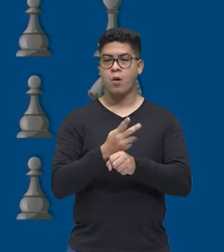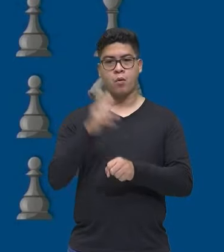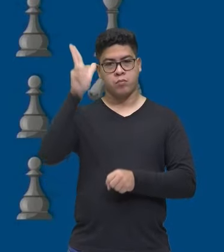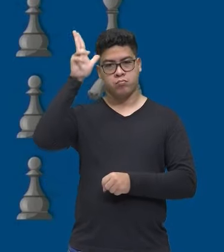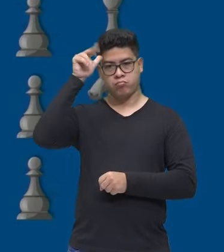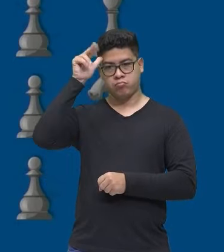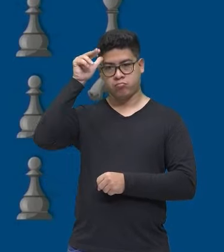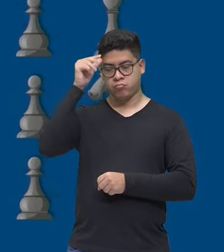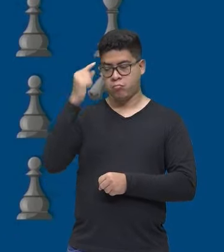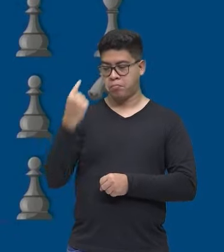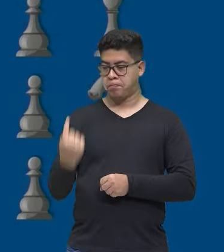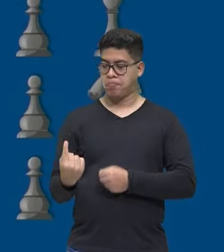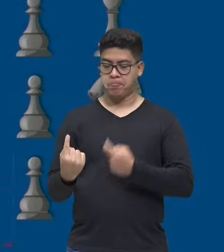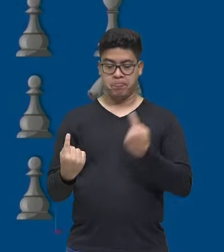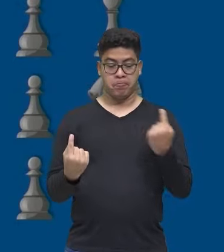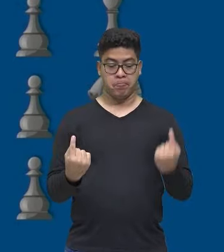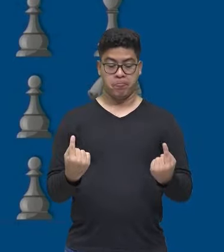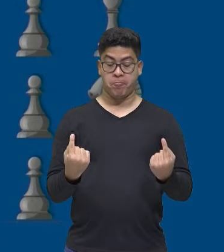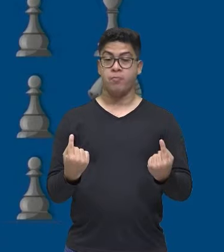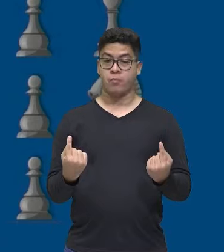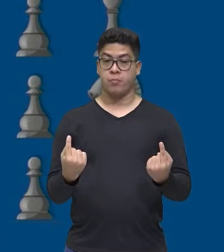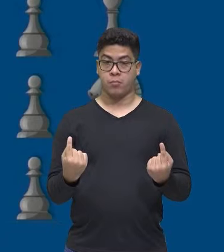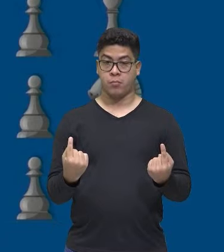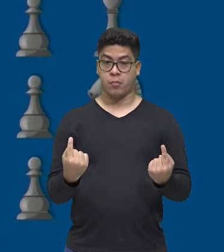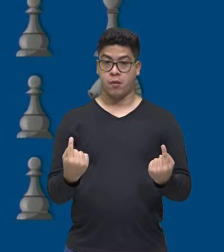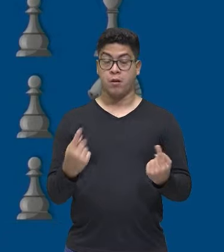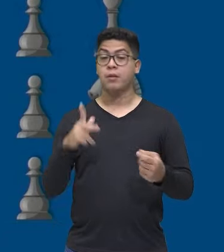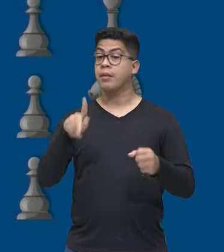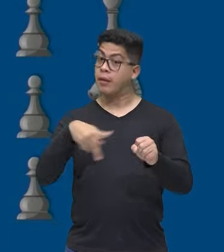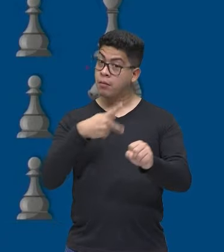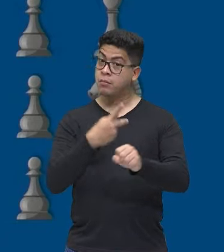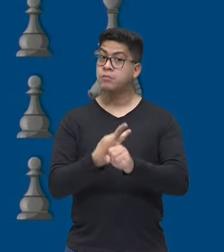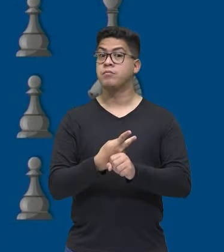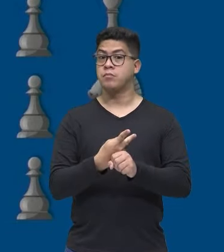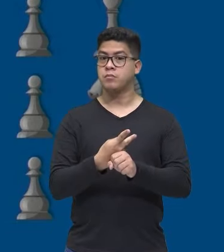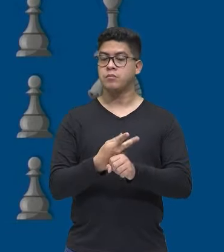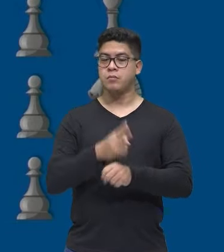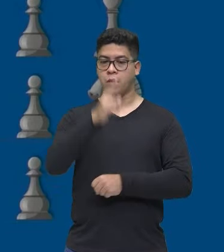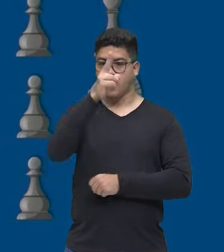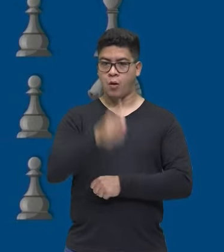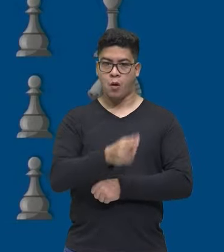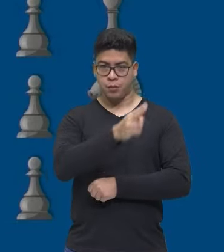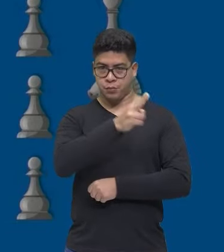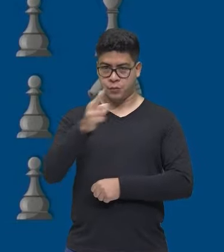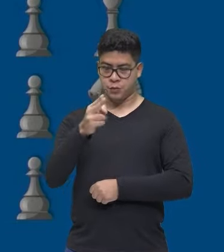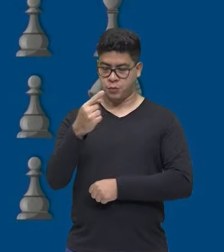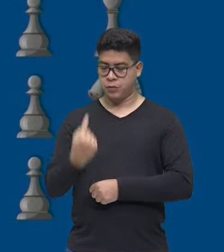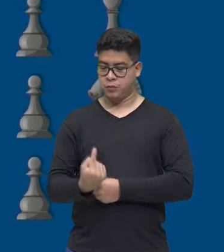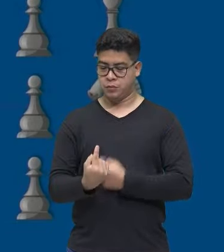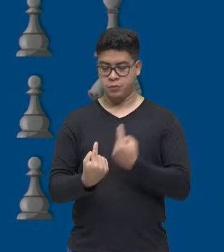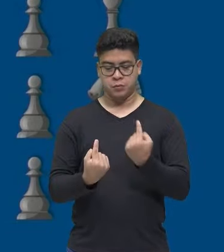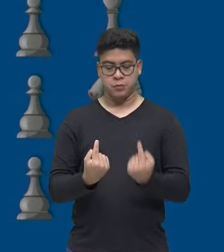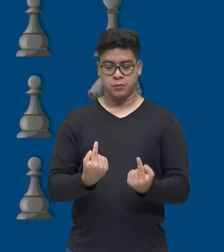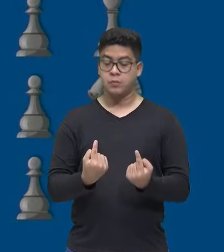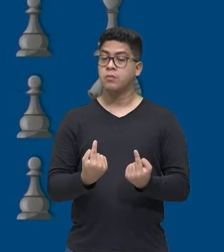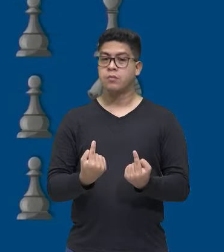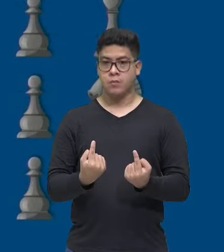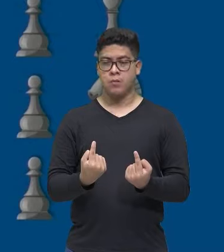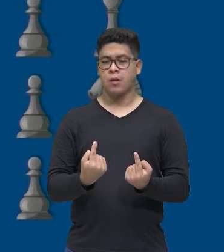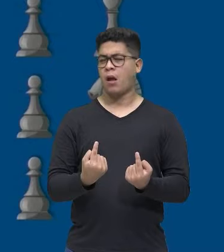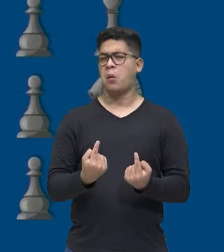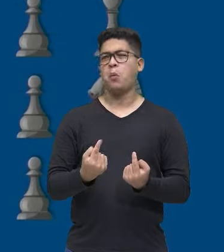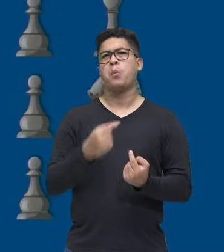cavalos, certo? Depois nós temos os nossos bispos. E aí pode surgir uma